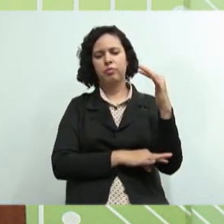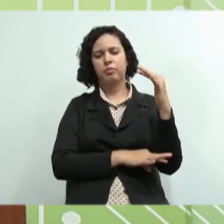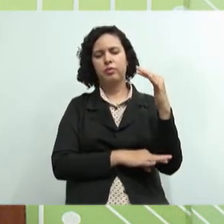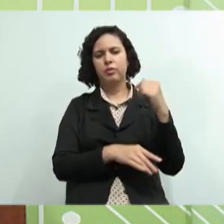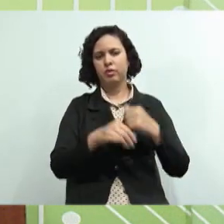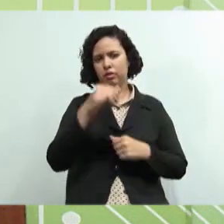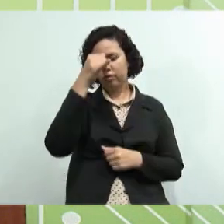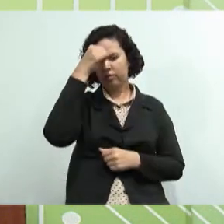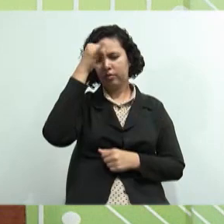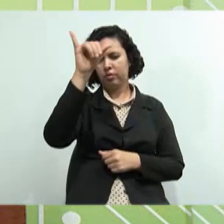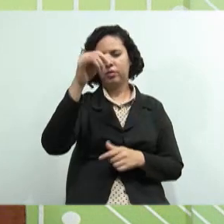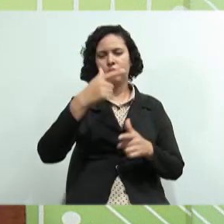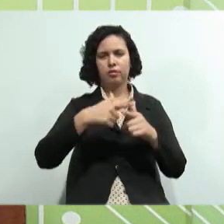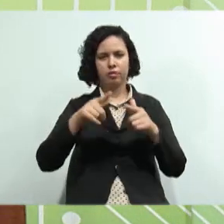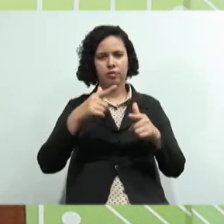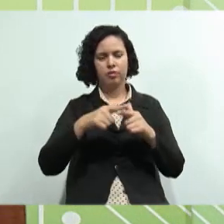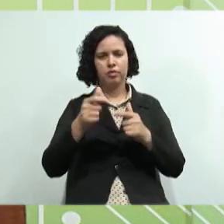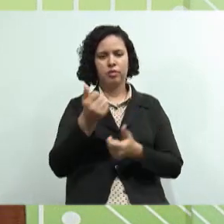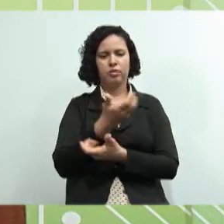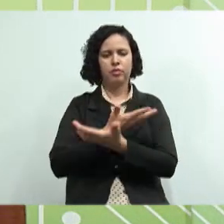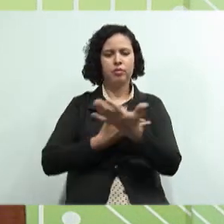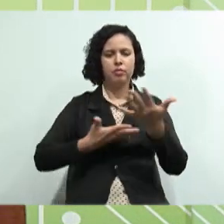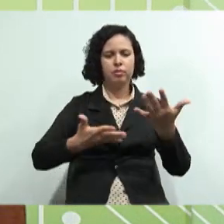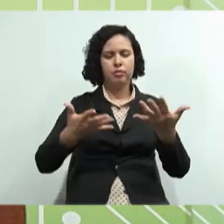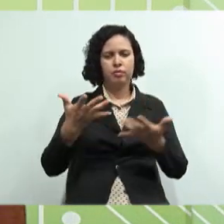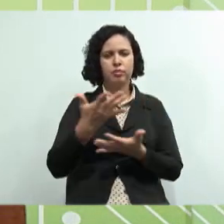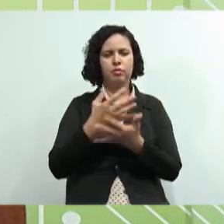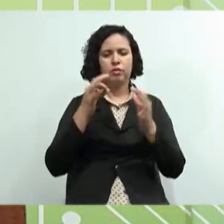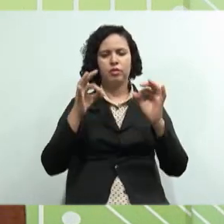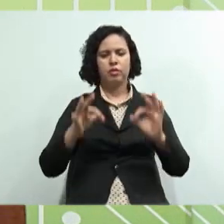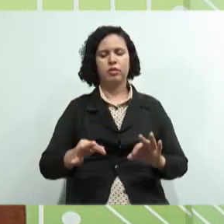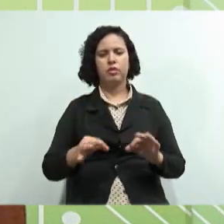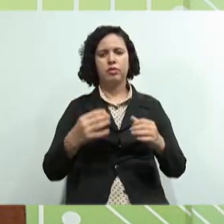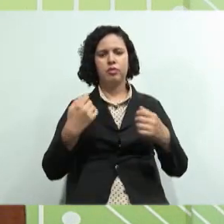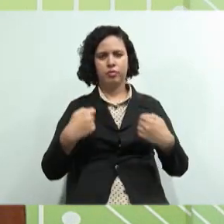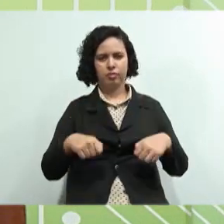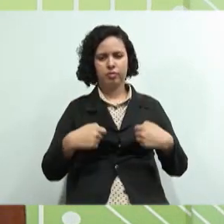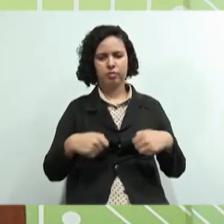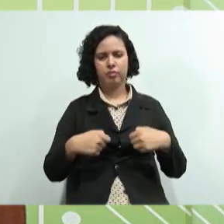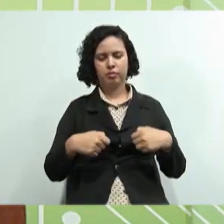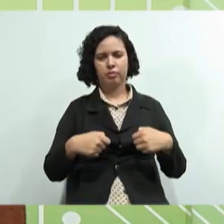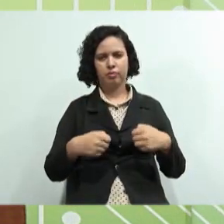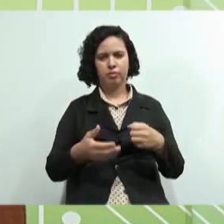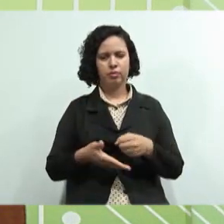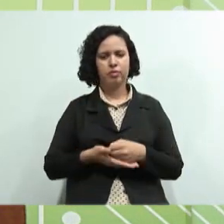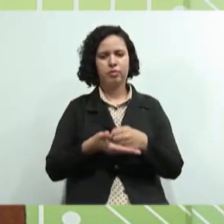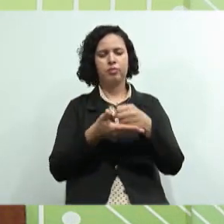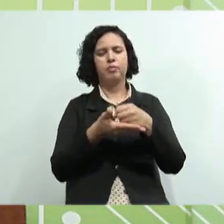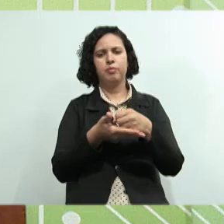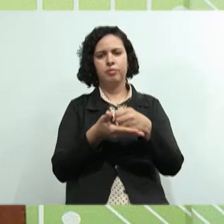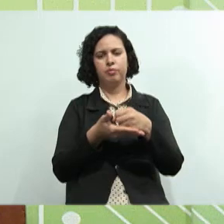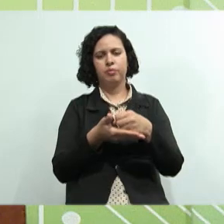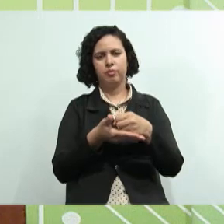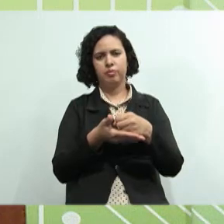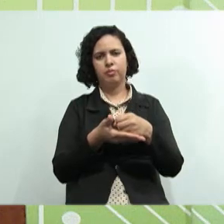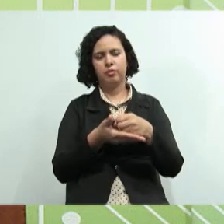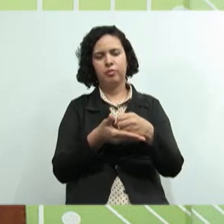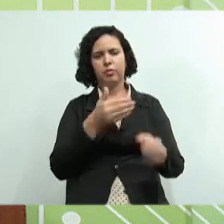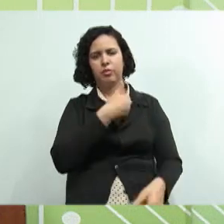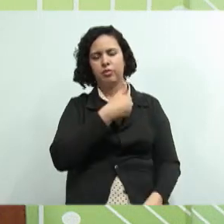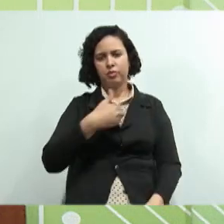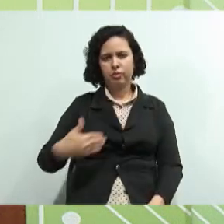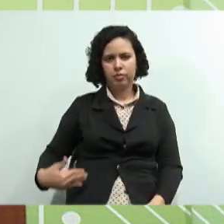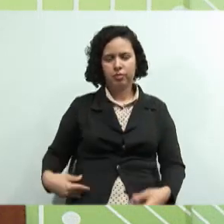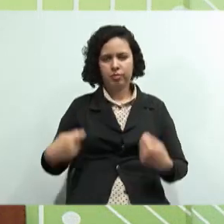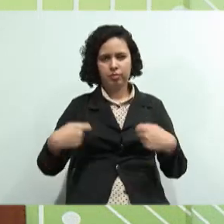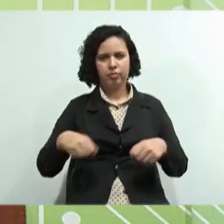agressiva, para a gente buscar uma distribuição de renda mais justa, a gente precisa de apoio do governo. O governo precisa dar um apoio